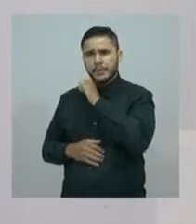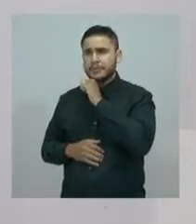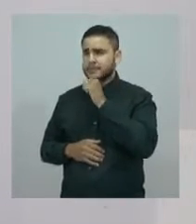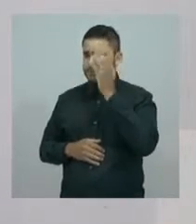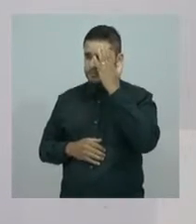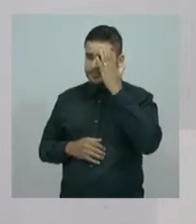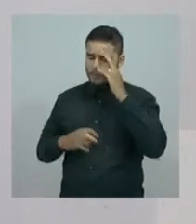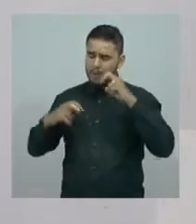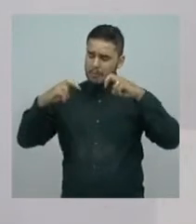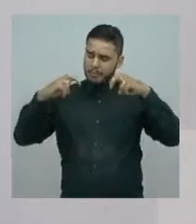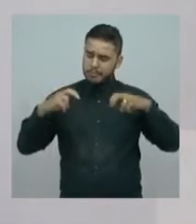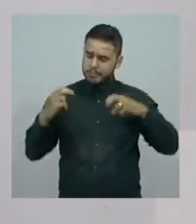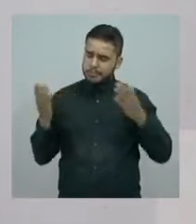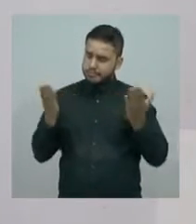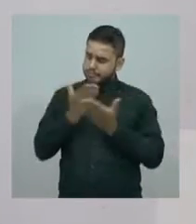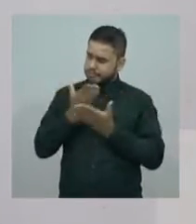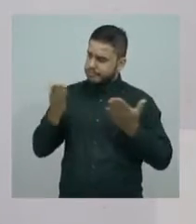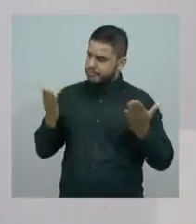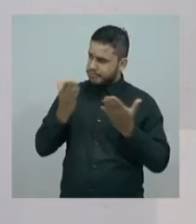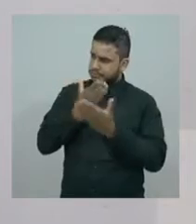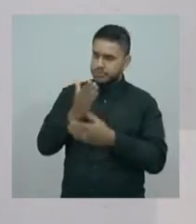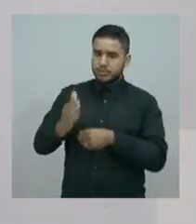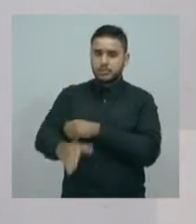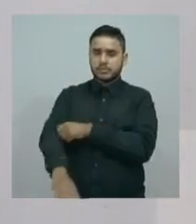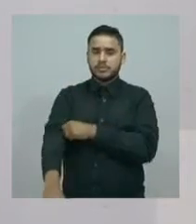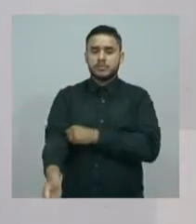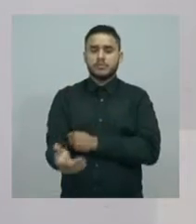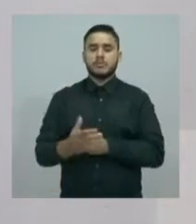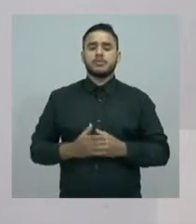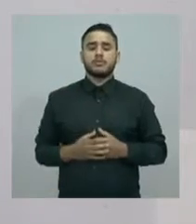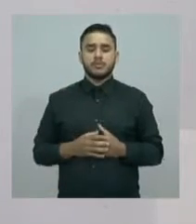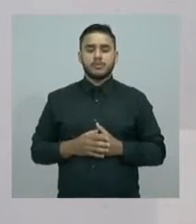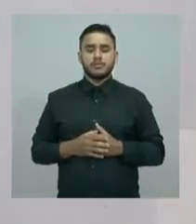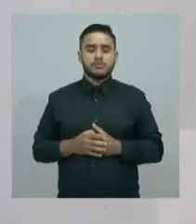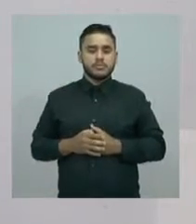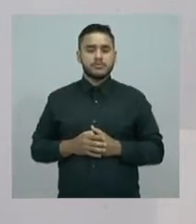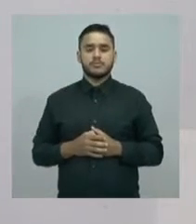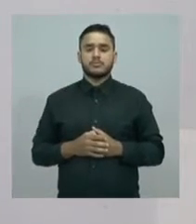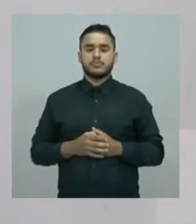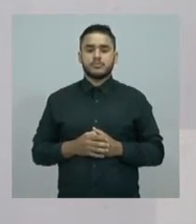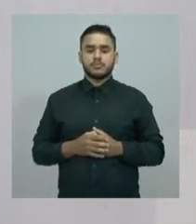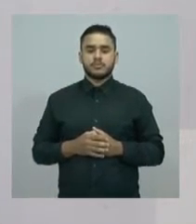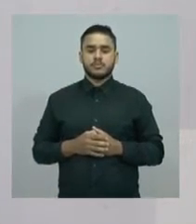bastante rápidas. Como eu já falei, né?